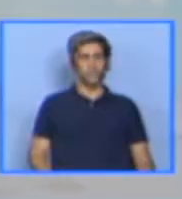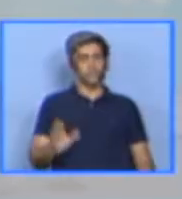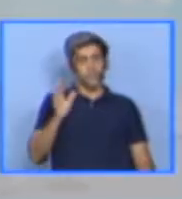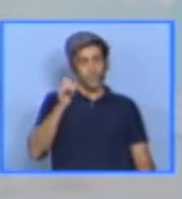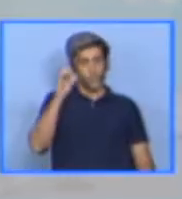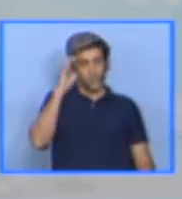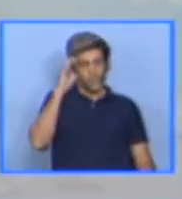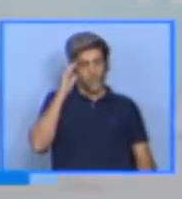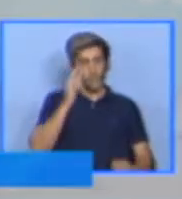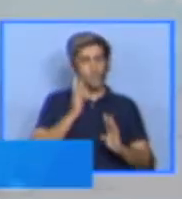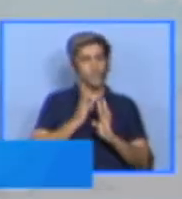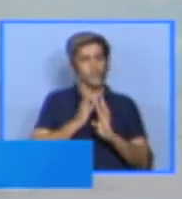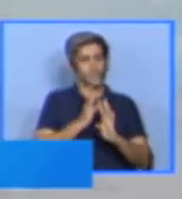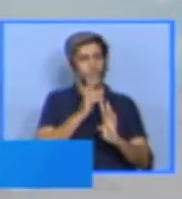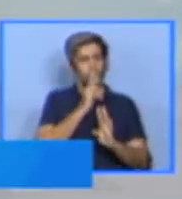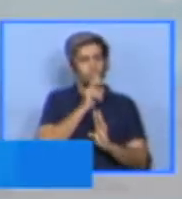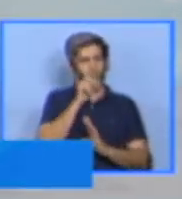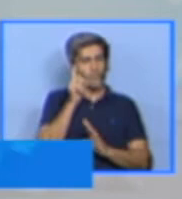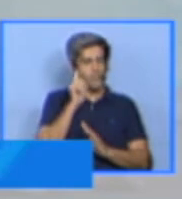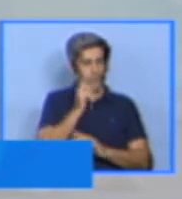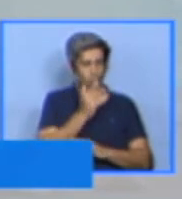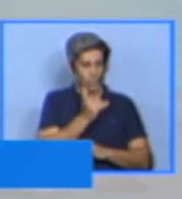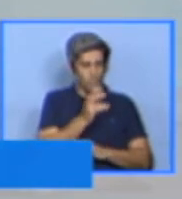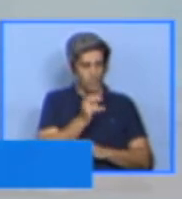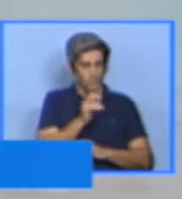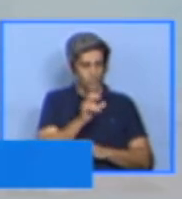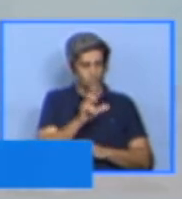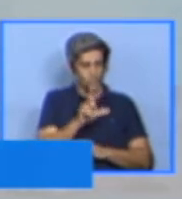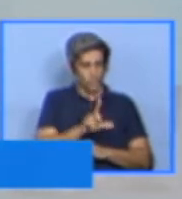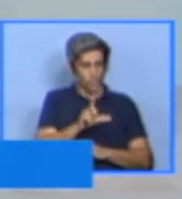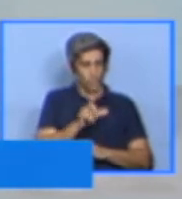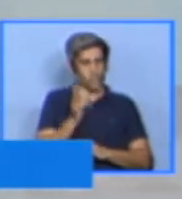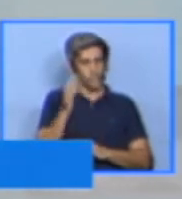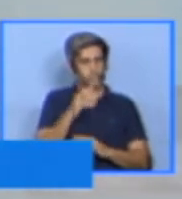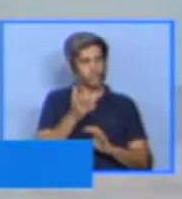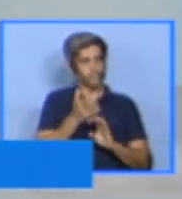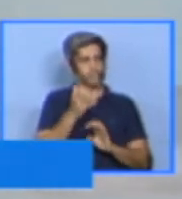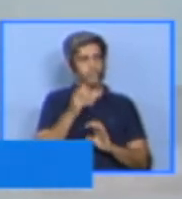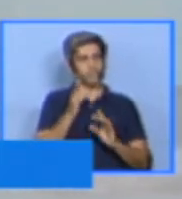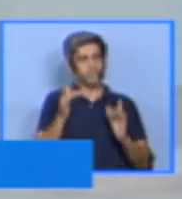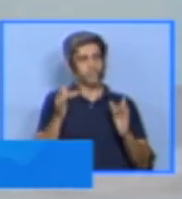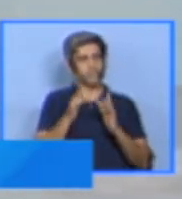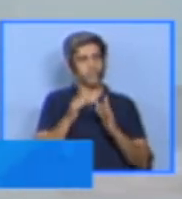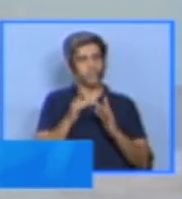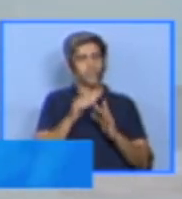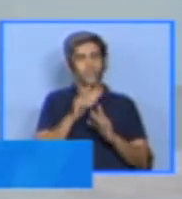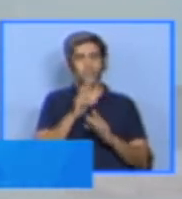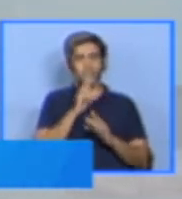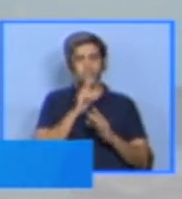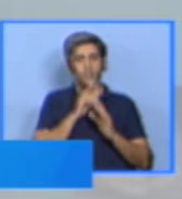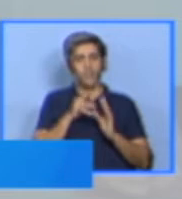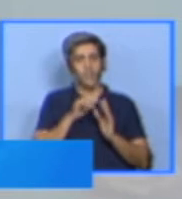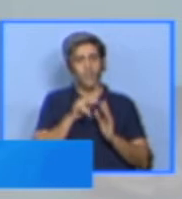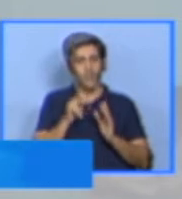Olá, muito boa tarde. A peregrinação a Fátima, neste 12 e 13 de julho, traz para o centro das celebrações a ligação da mensagem mariana à